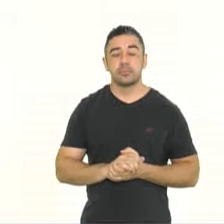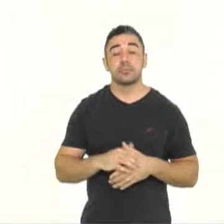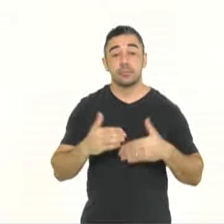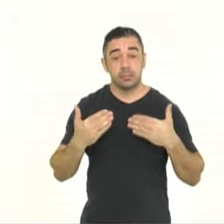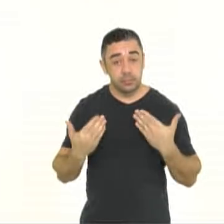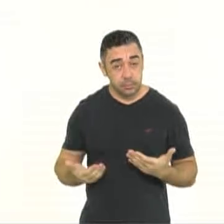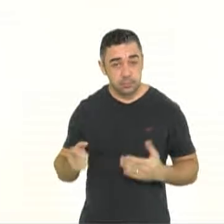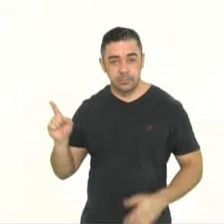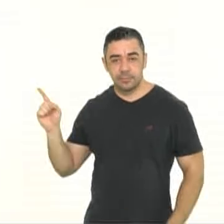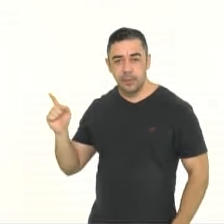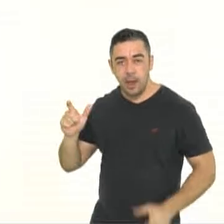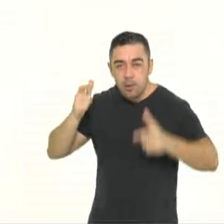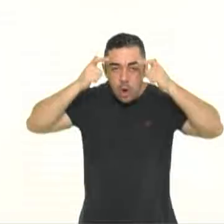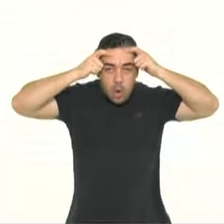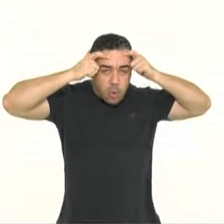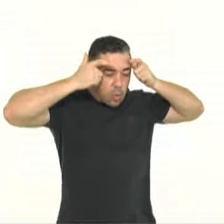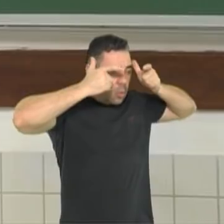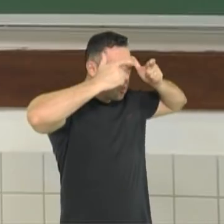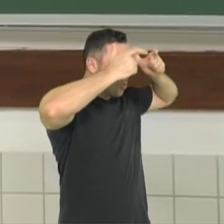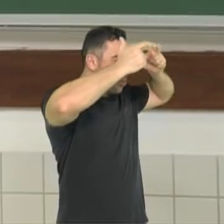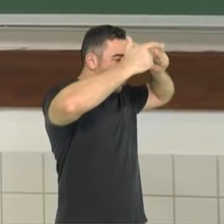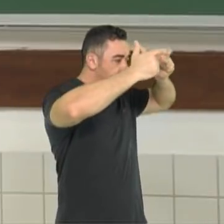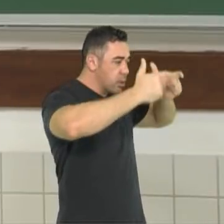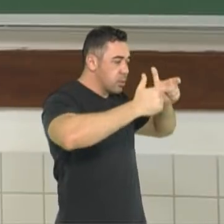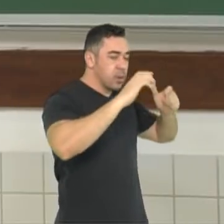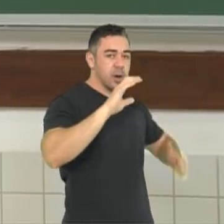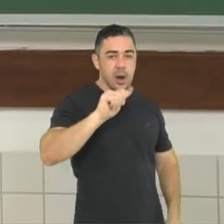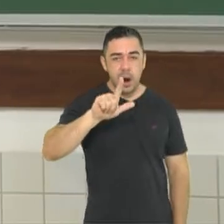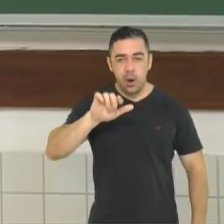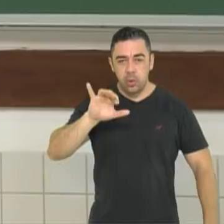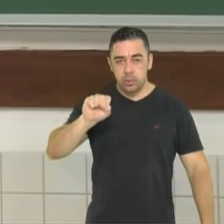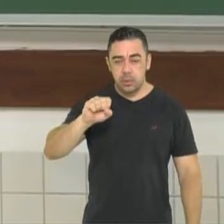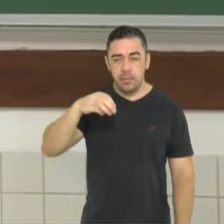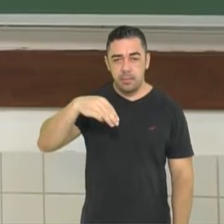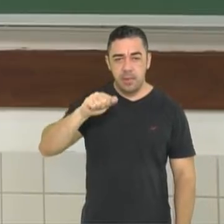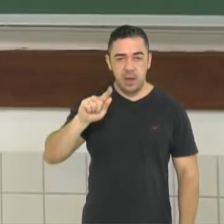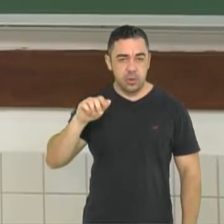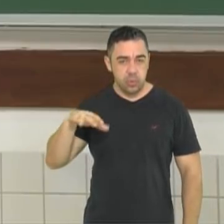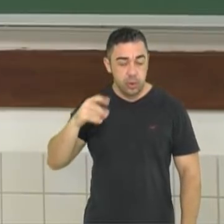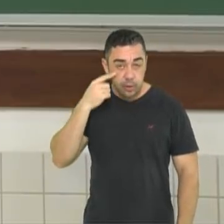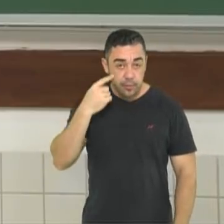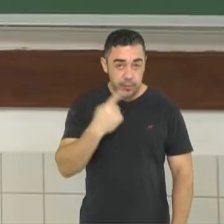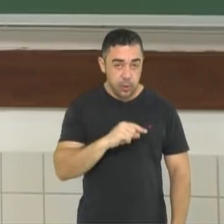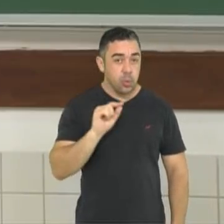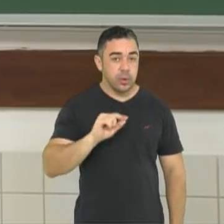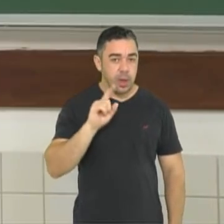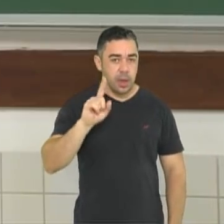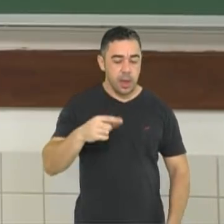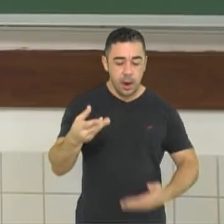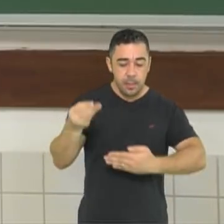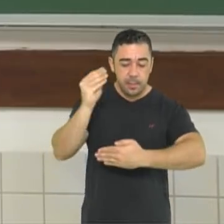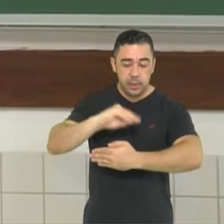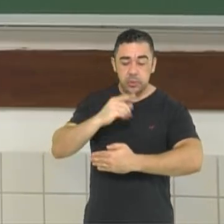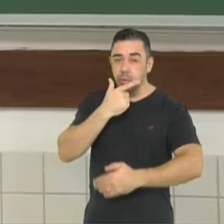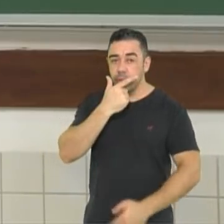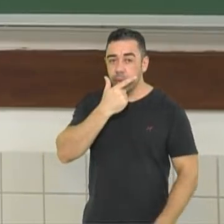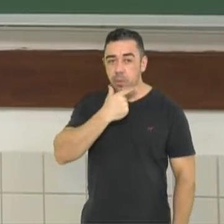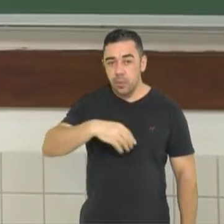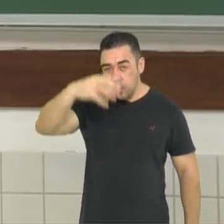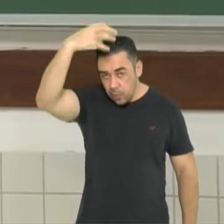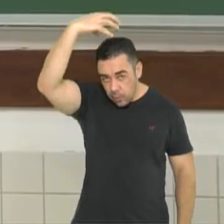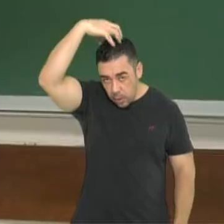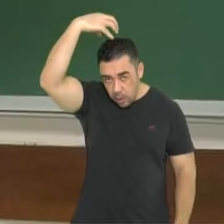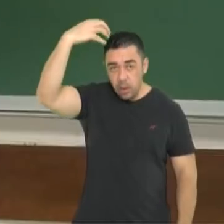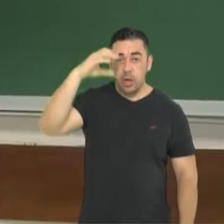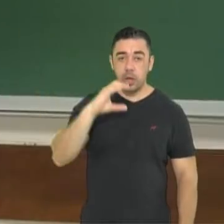Então, essa é a coroação do Carlos Magno. Na aula passada, 89, vocês viram que era o batismo de Clovis, um